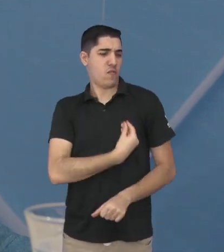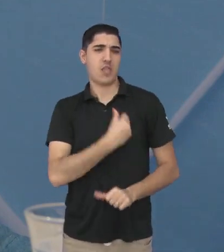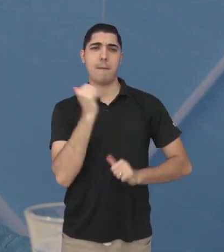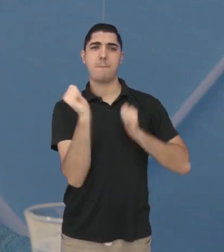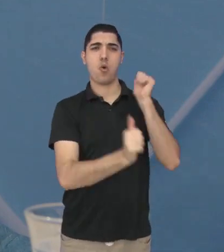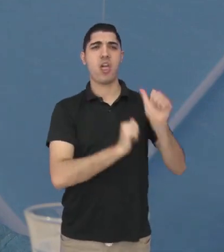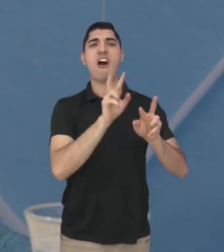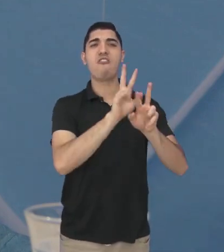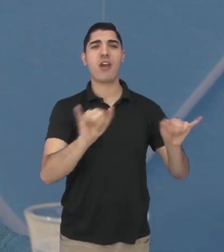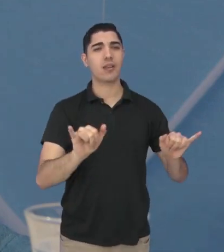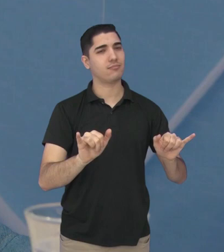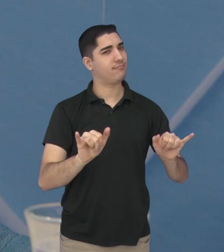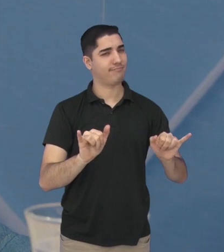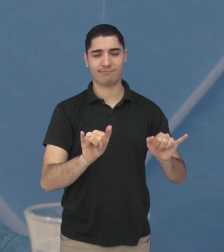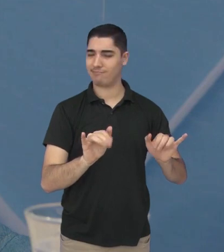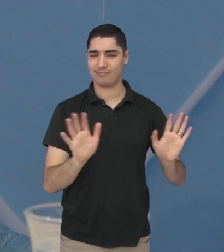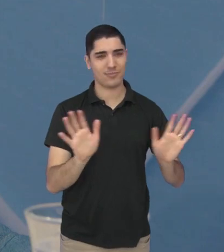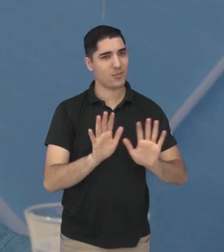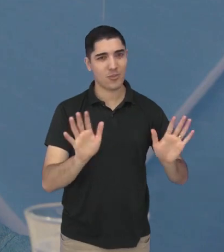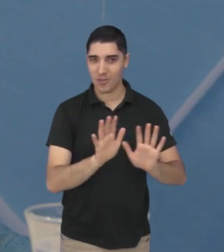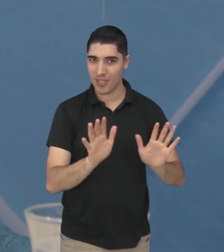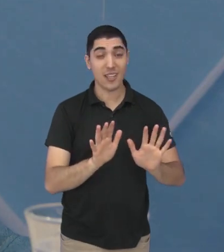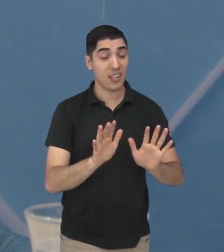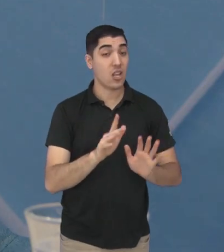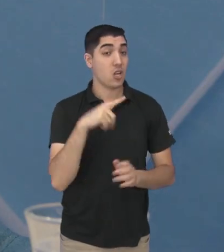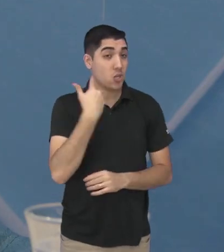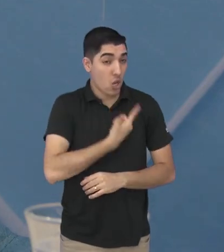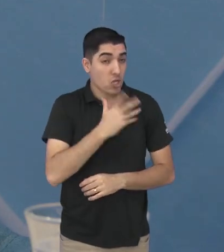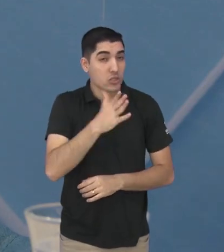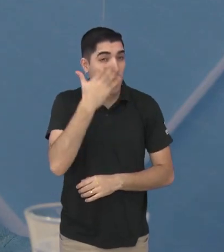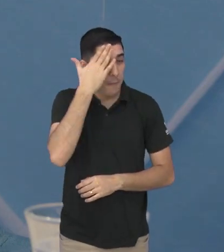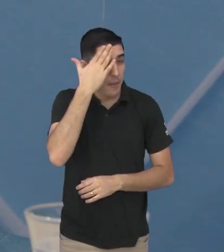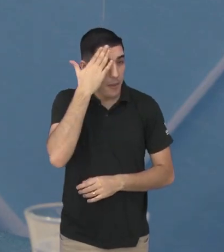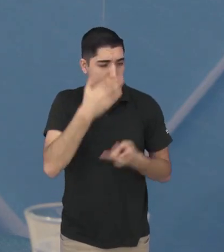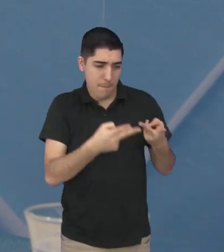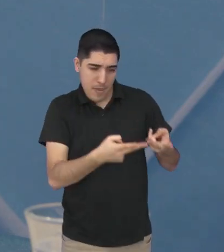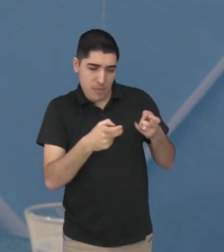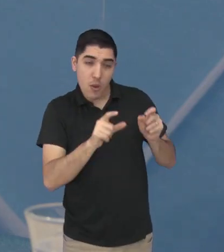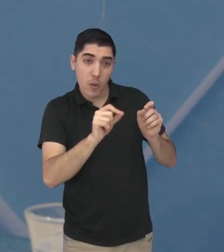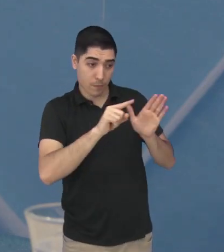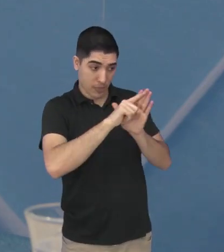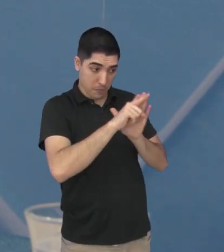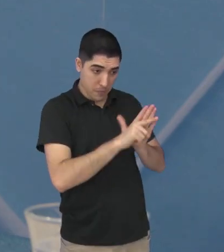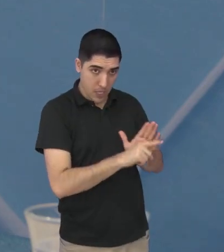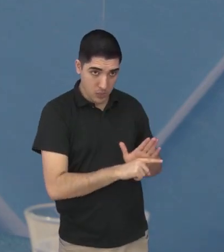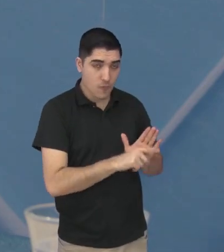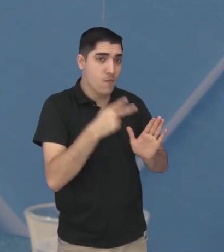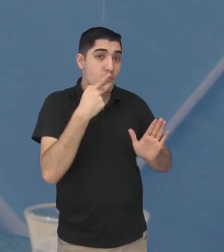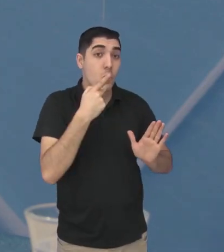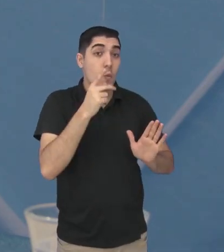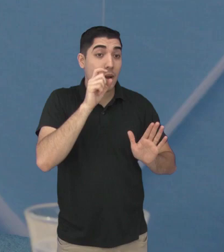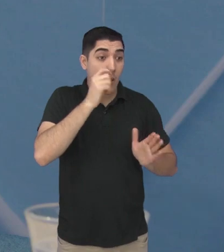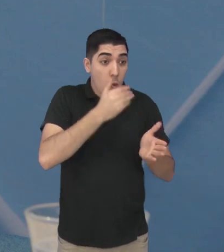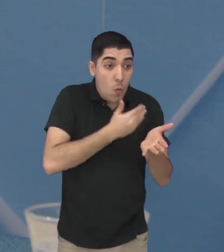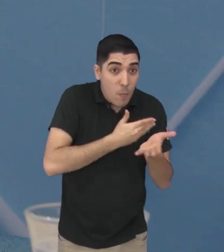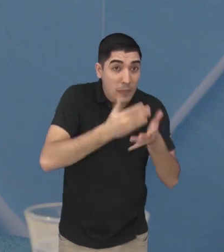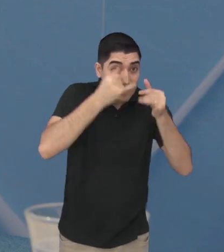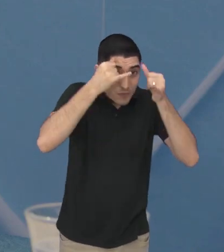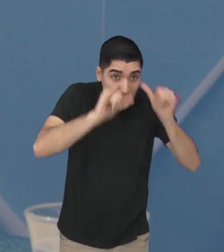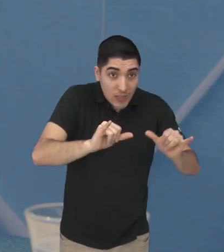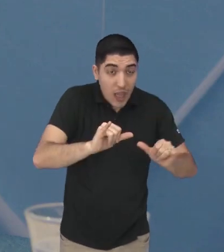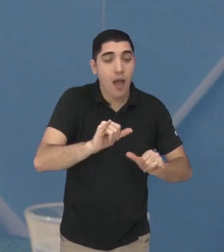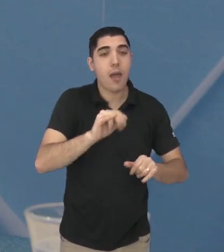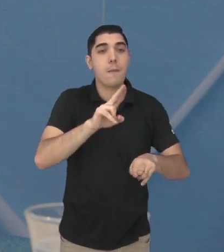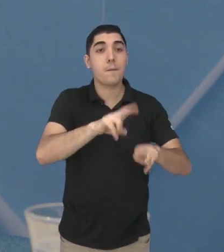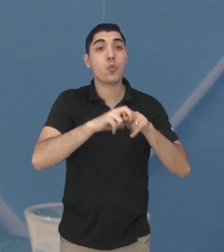diferença na vida daquelas crianças. E a gente já sabe, pelo que se estuda hoje, que a prevenção que funciona é aquela